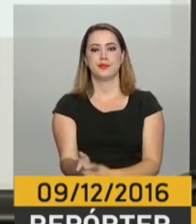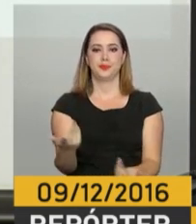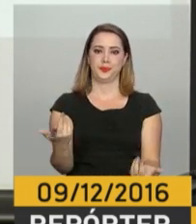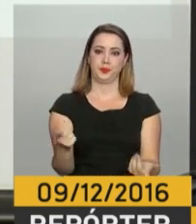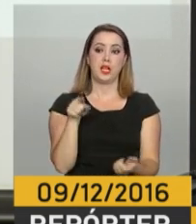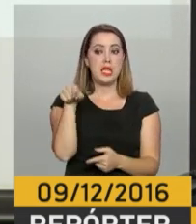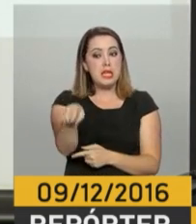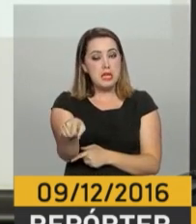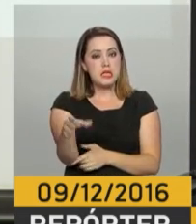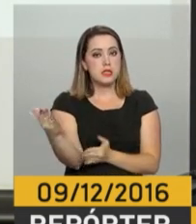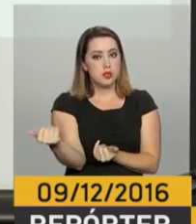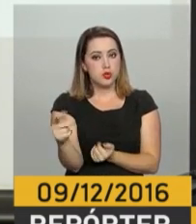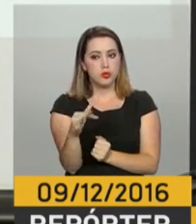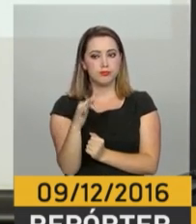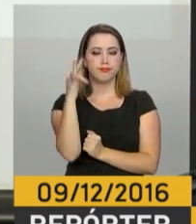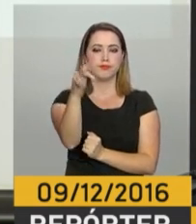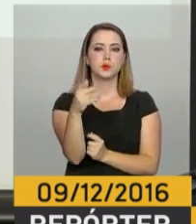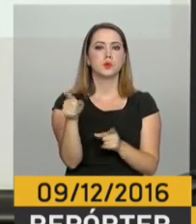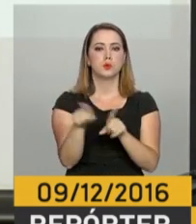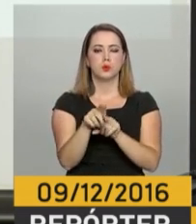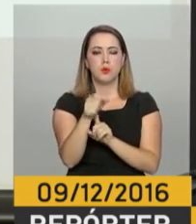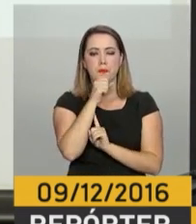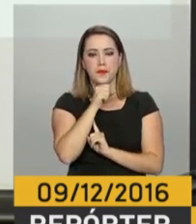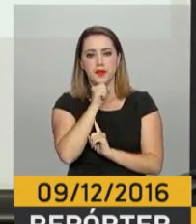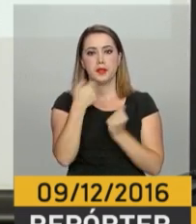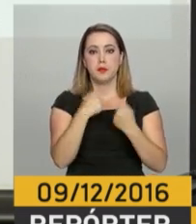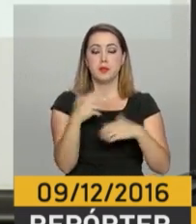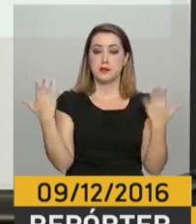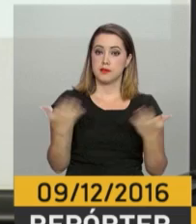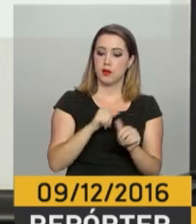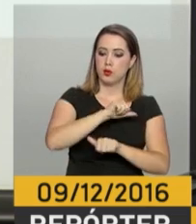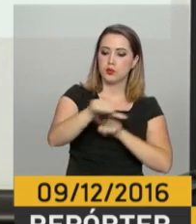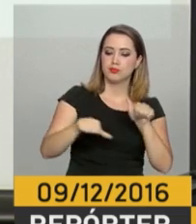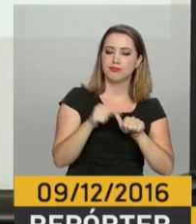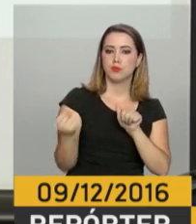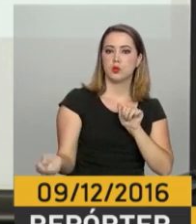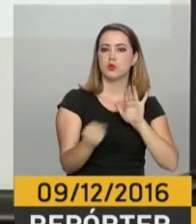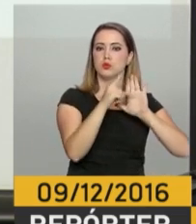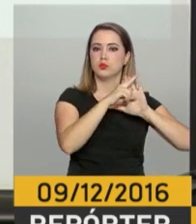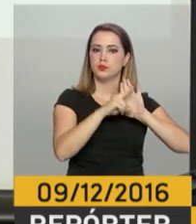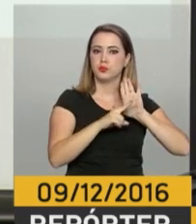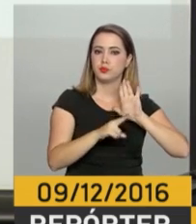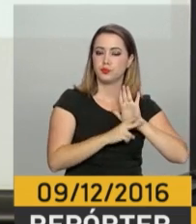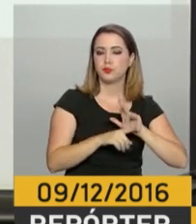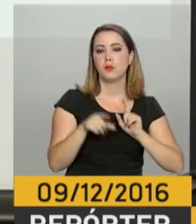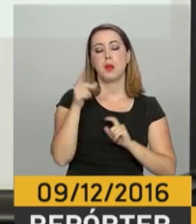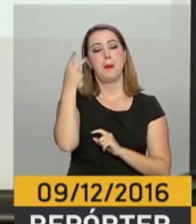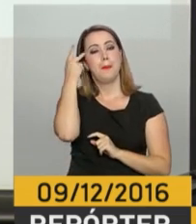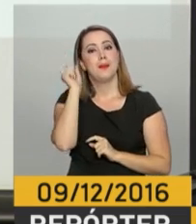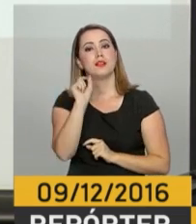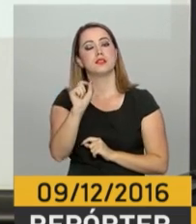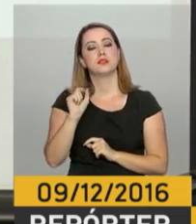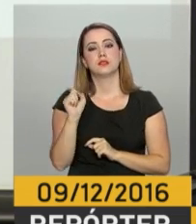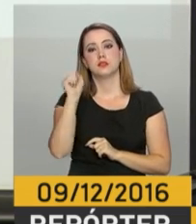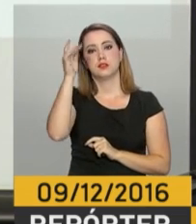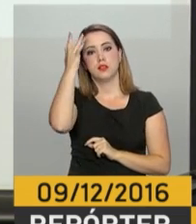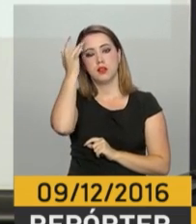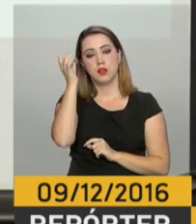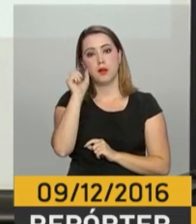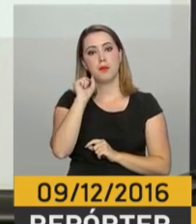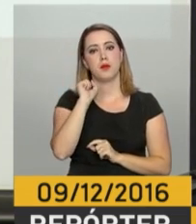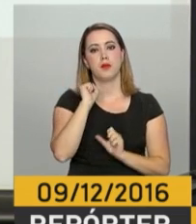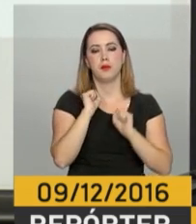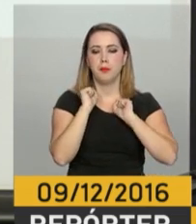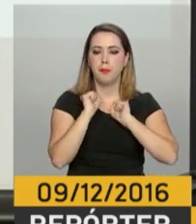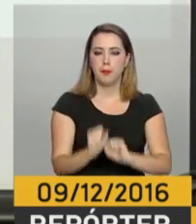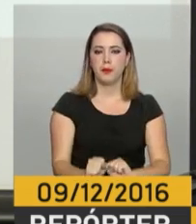revisão previdenciária nos dias atuais para que amanhã possam receber pensões e aposentadorias. Se tomarmos